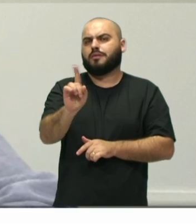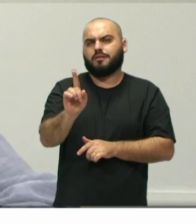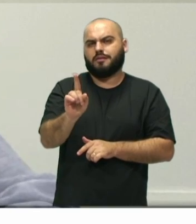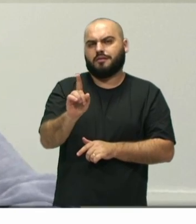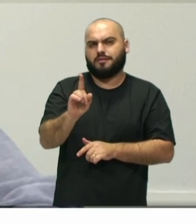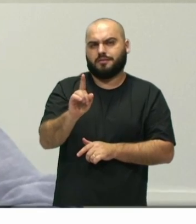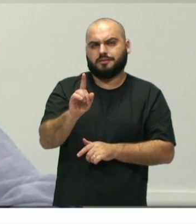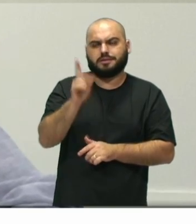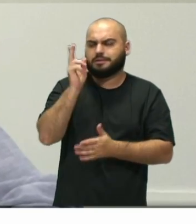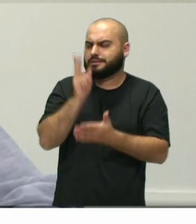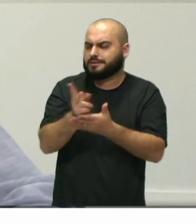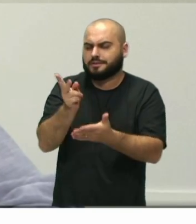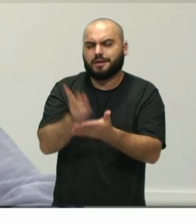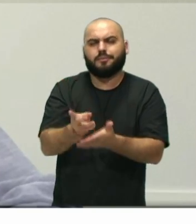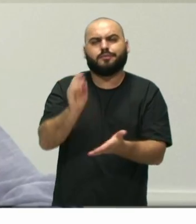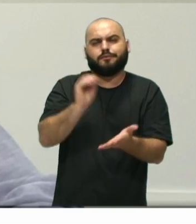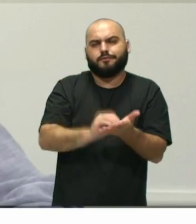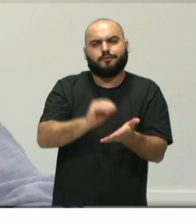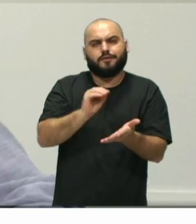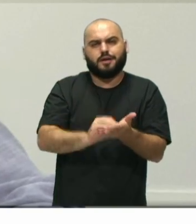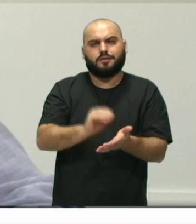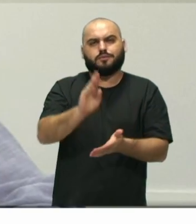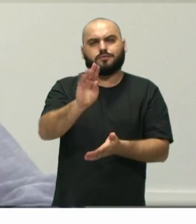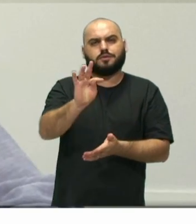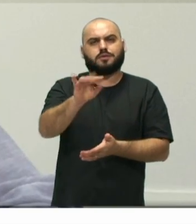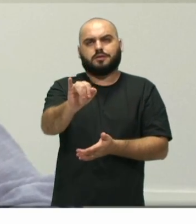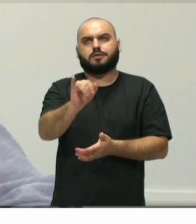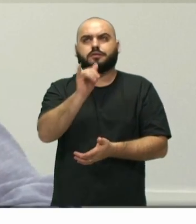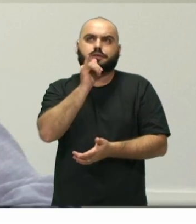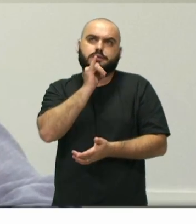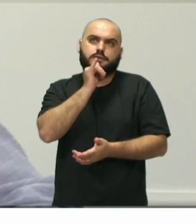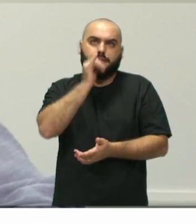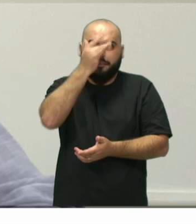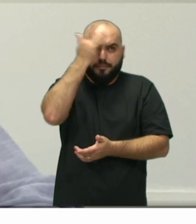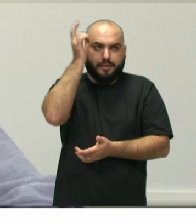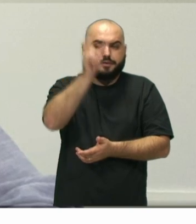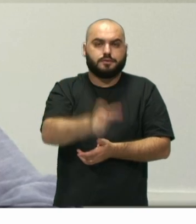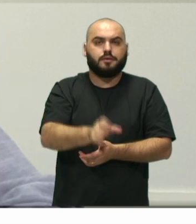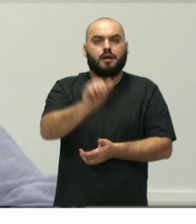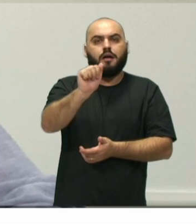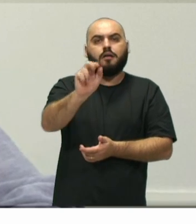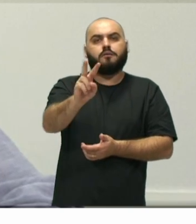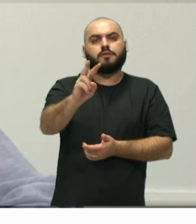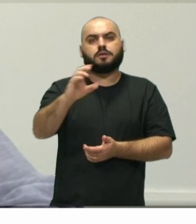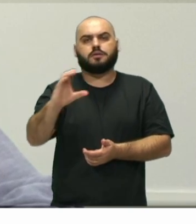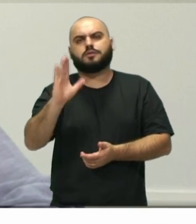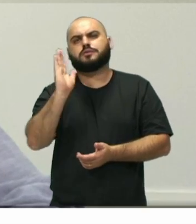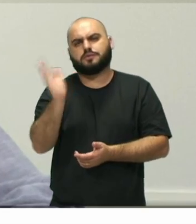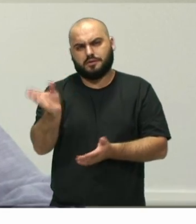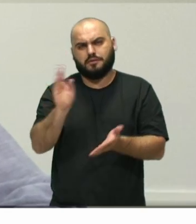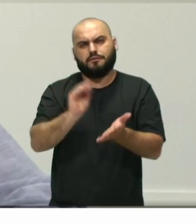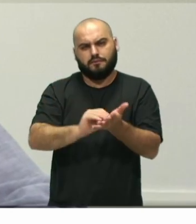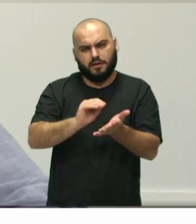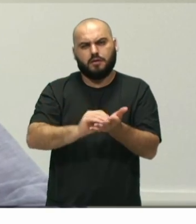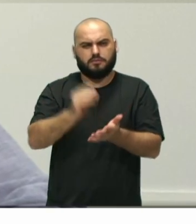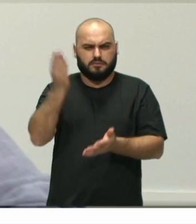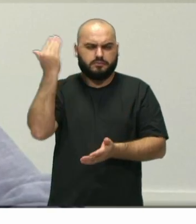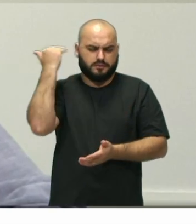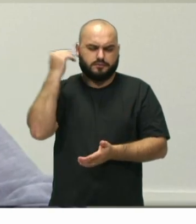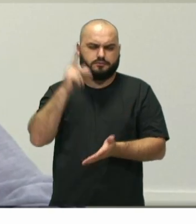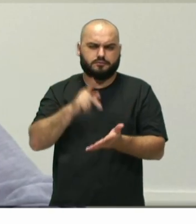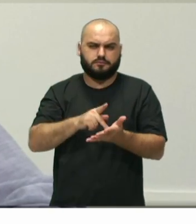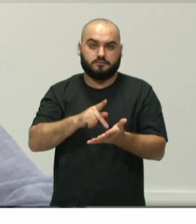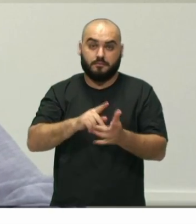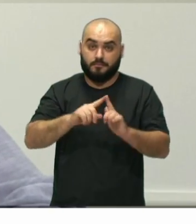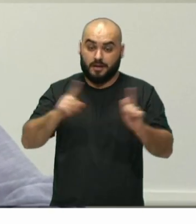a gente teve falta de UTI, seja por um paciente com AVC, seja por um acidente. A gente já tinha essas faltas anteriormente. Mas é